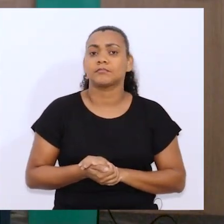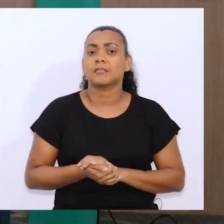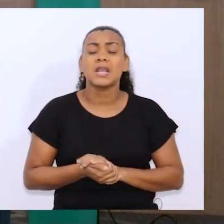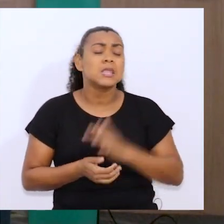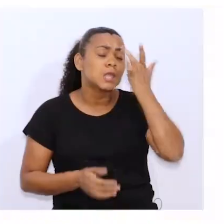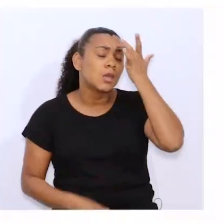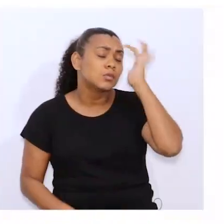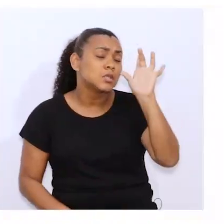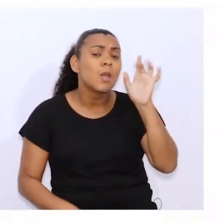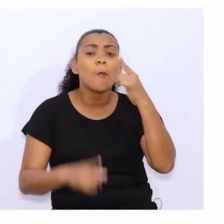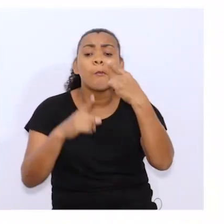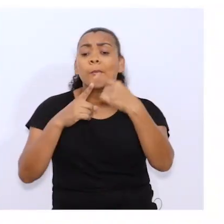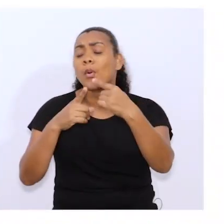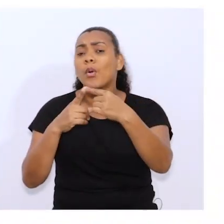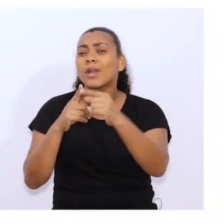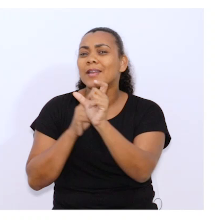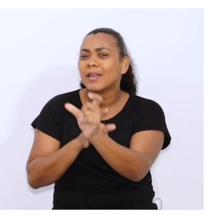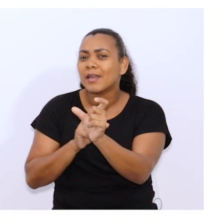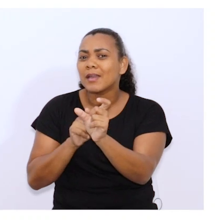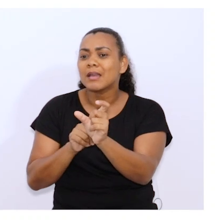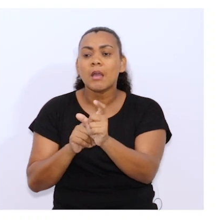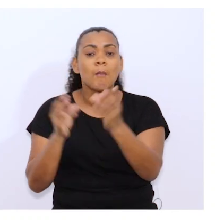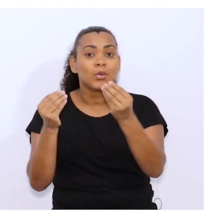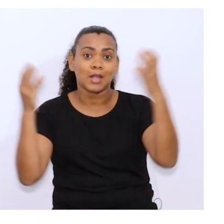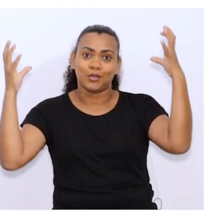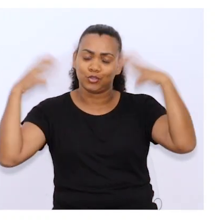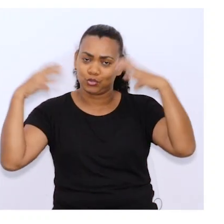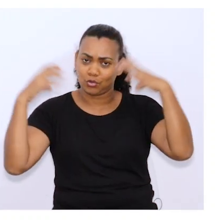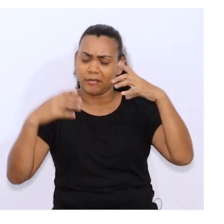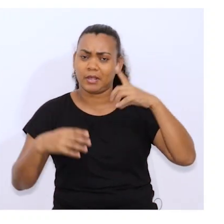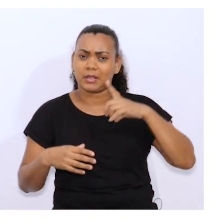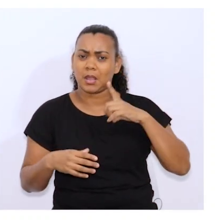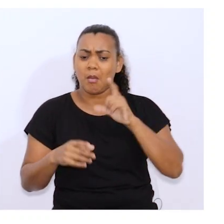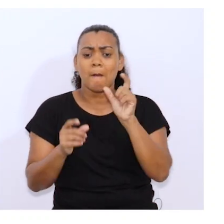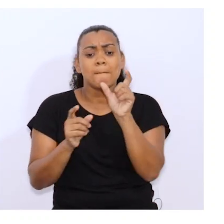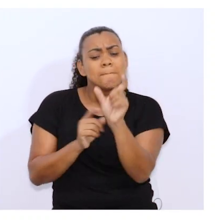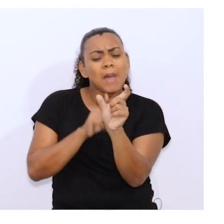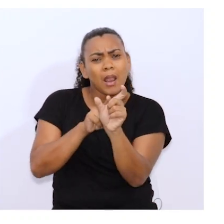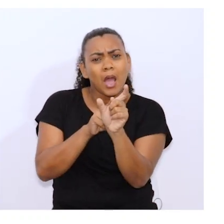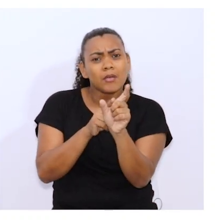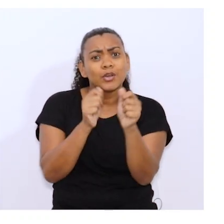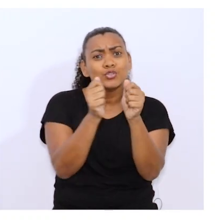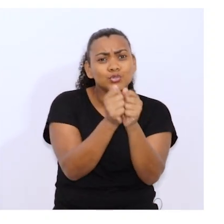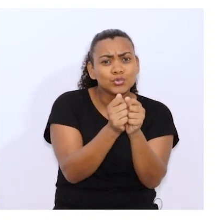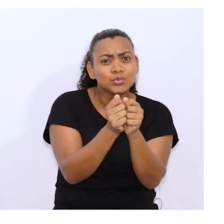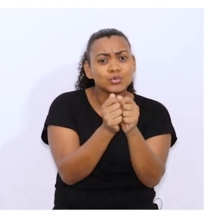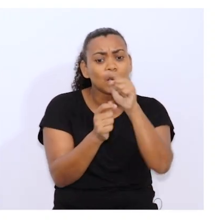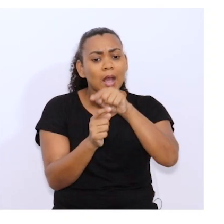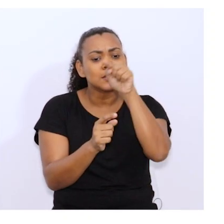Não sei o porquê de tanta chuva. Temos aí o porquê junto,